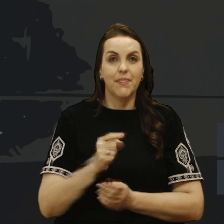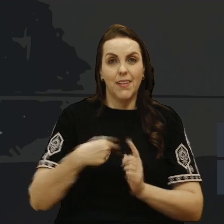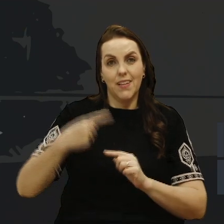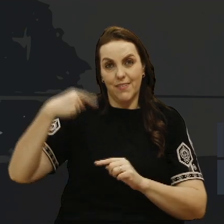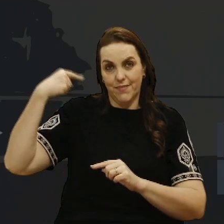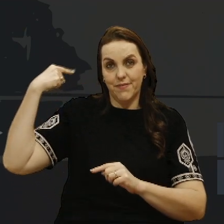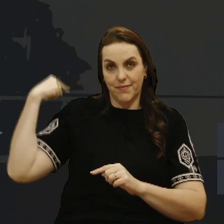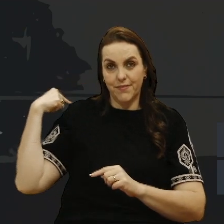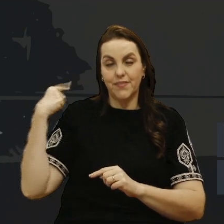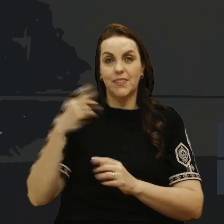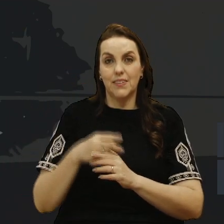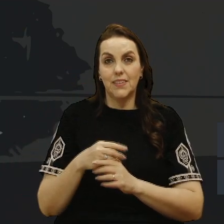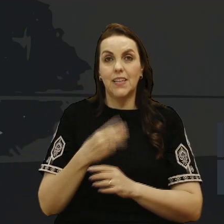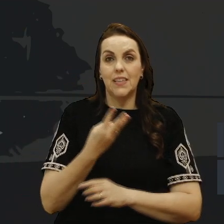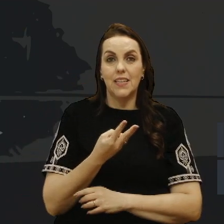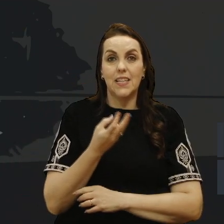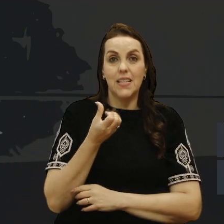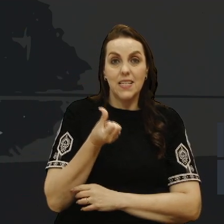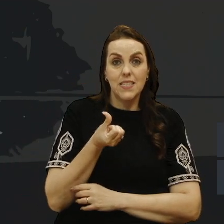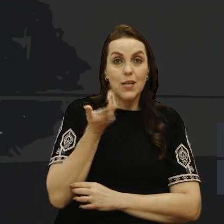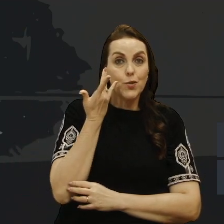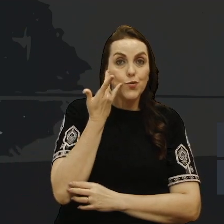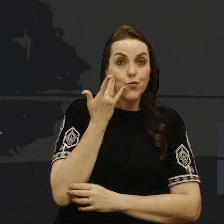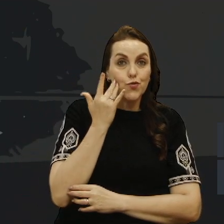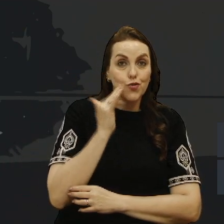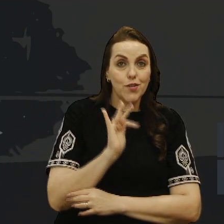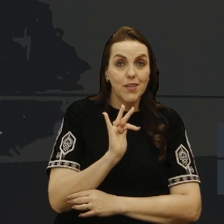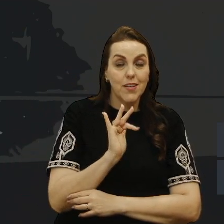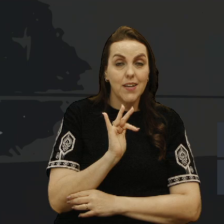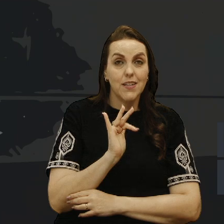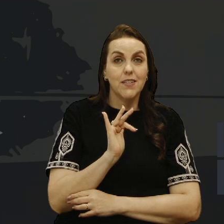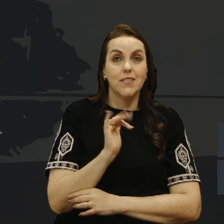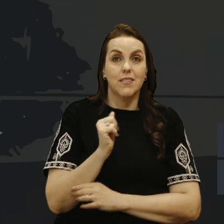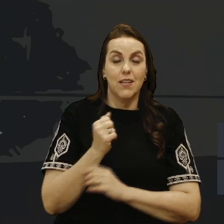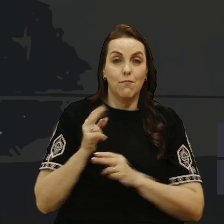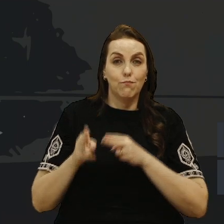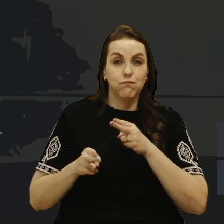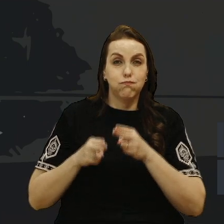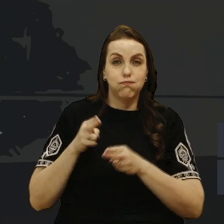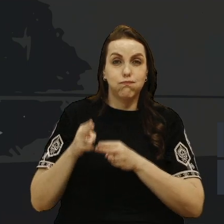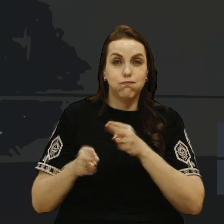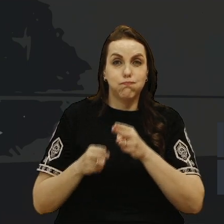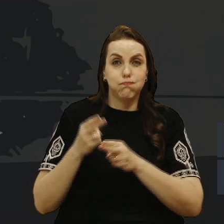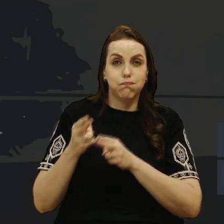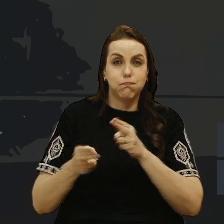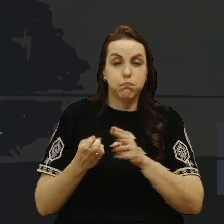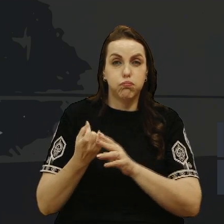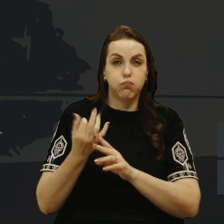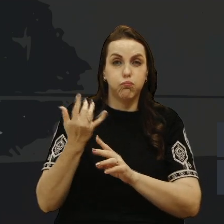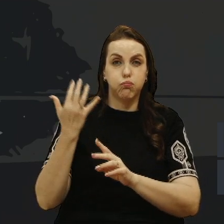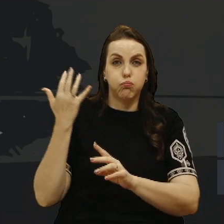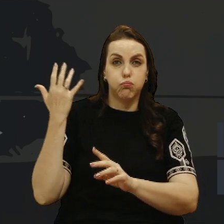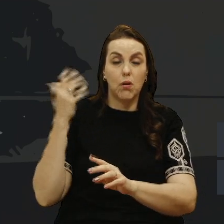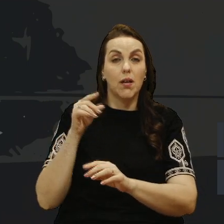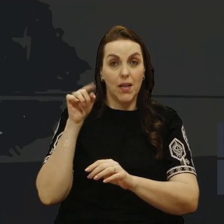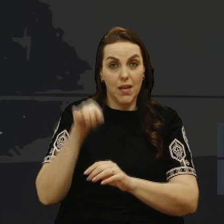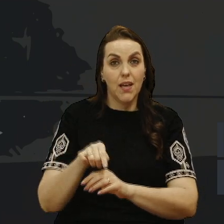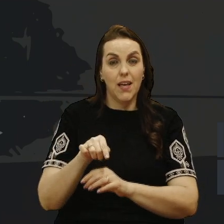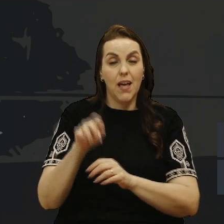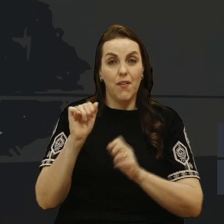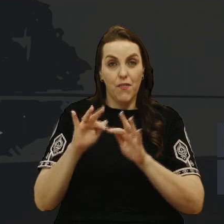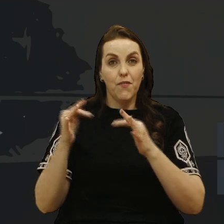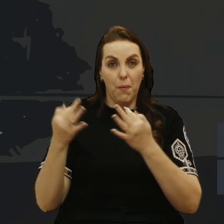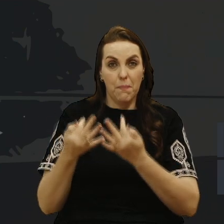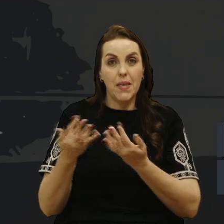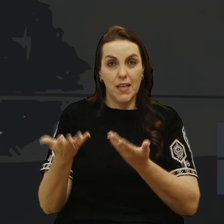quando passaram 36 dias de máquina a vapor, muitos dos seus antequeridos, eles